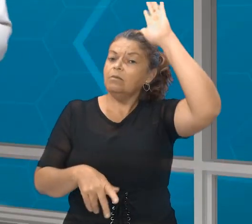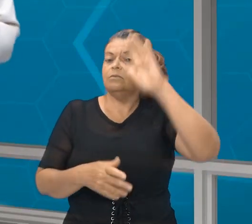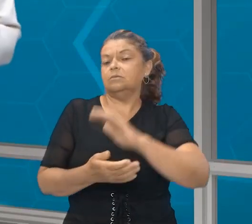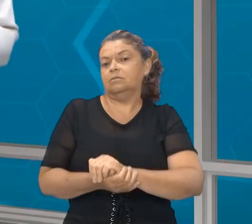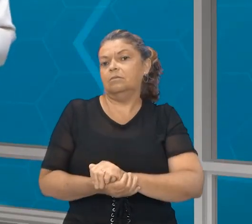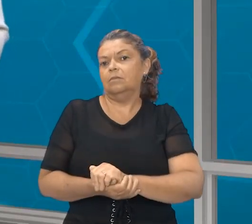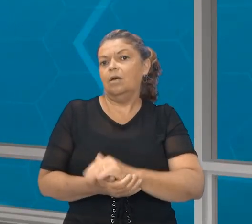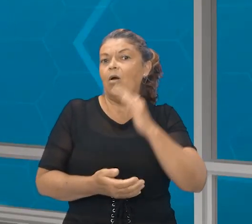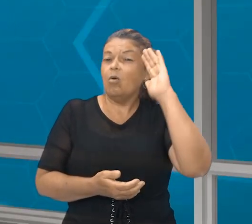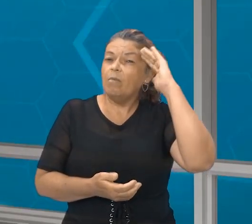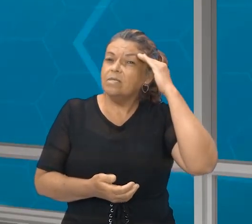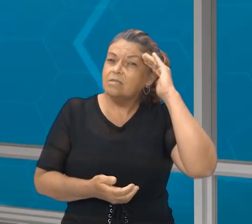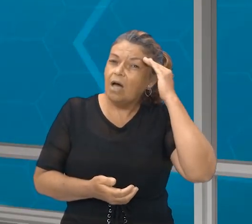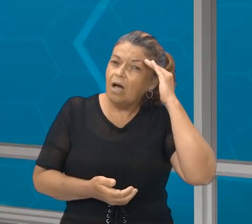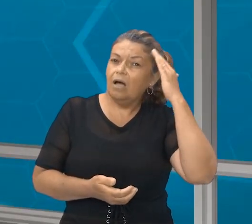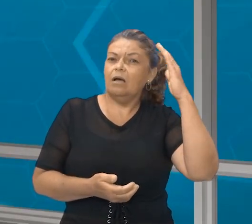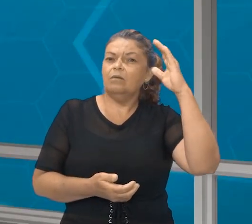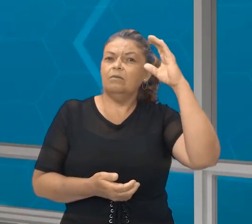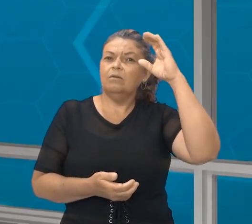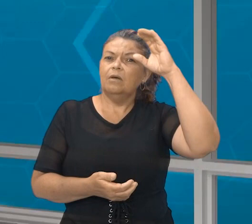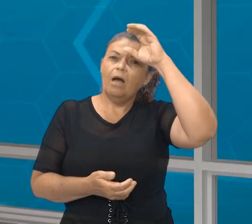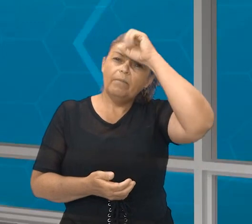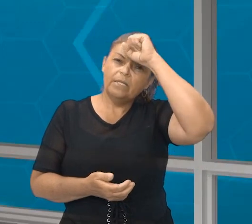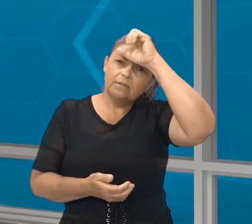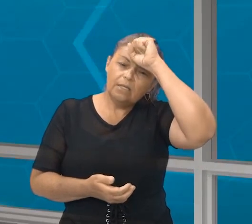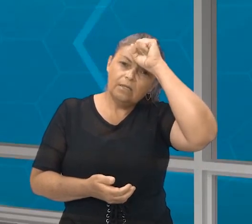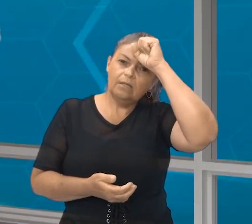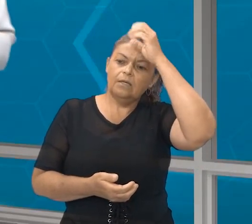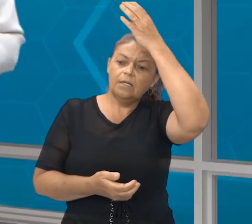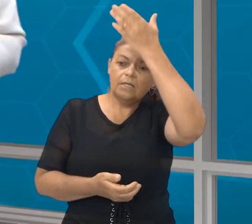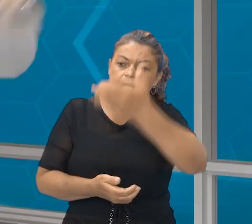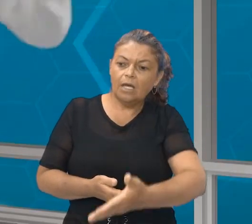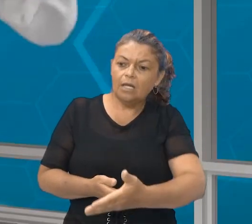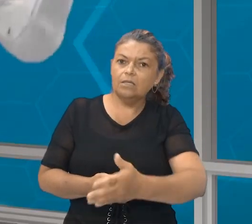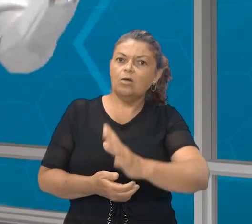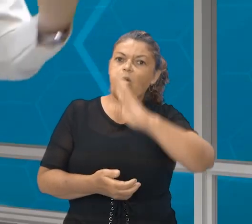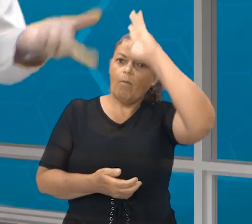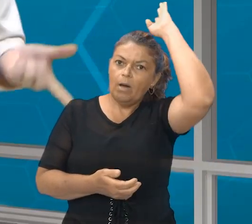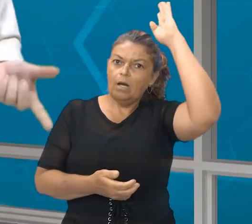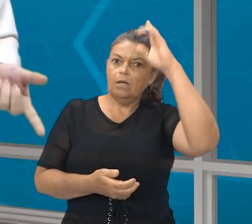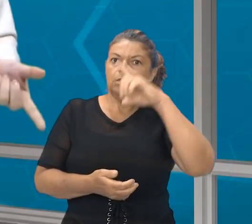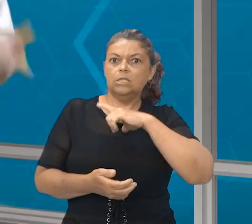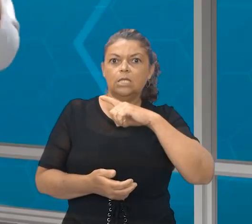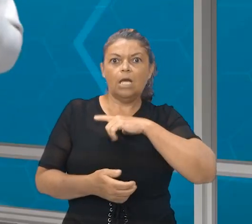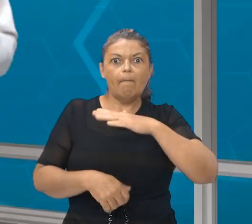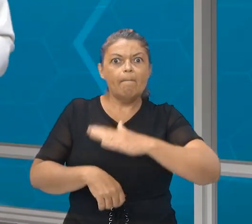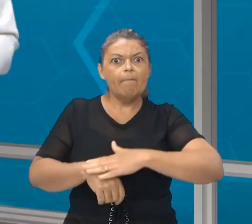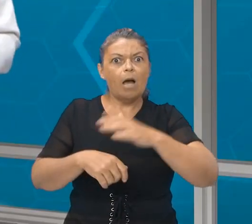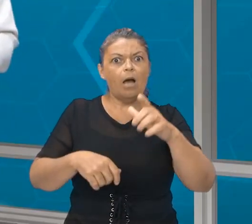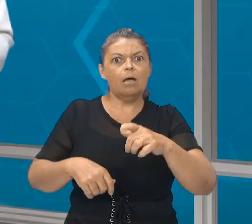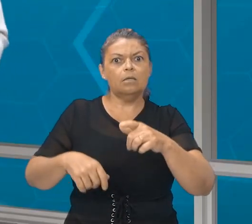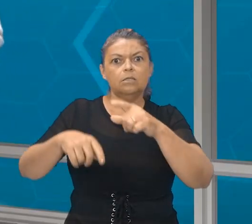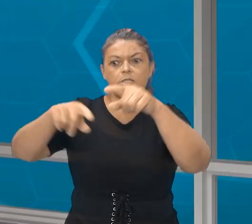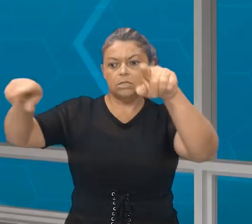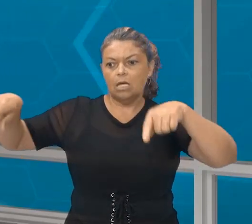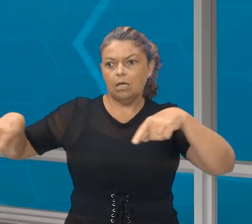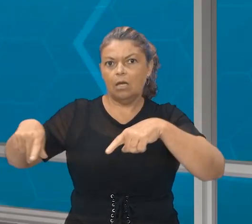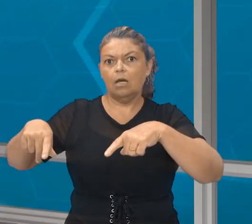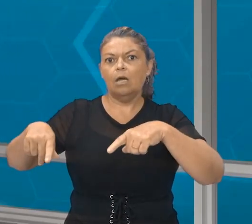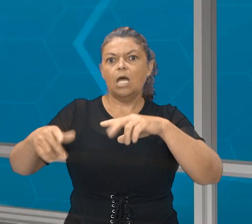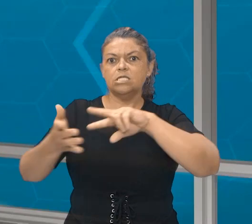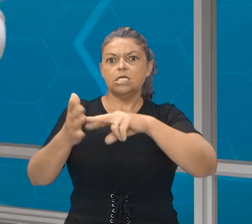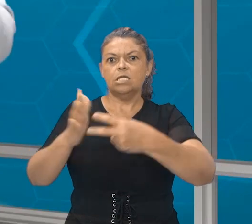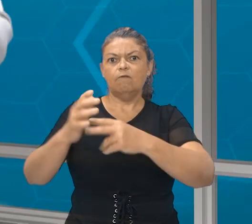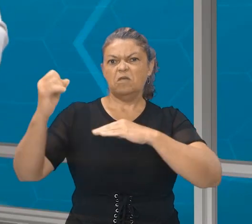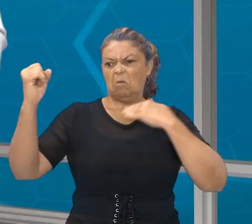Eles começaram a entender que na visão romana, quem tinha mais terra tinha mais propriedades, ou seja, tinha mais